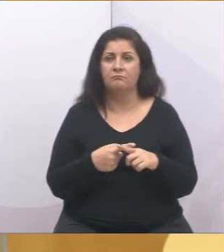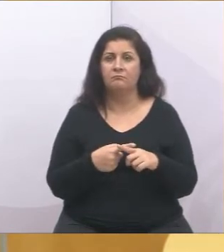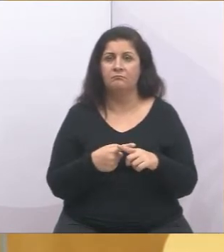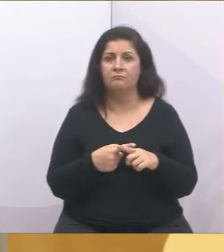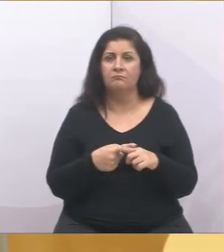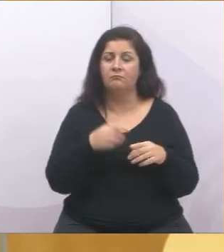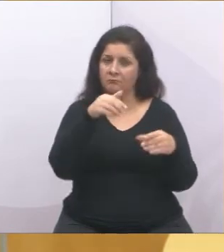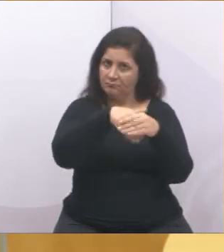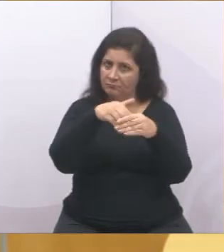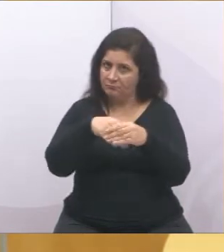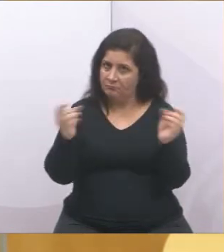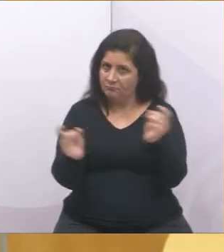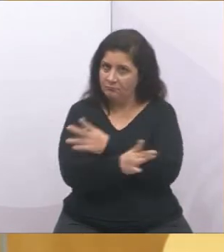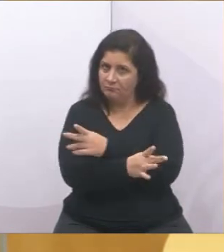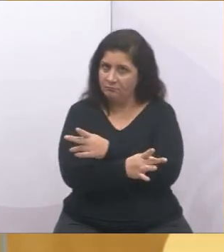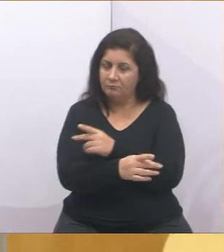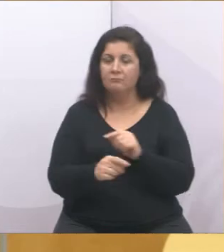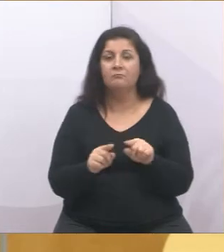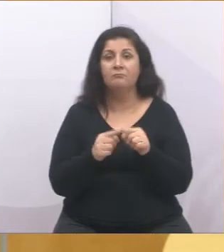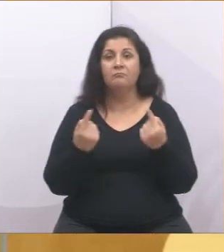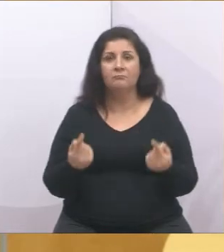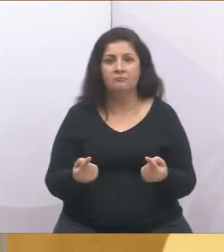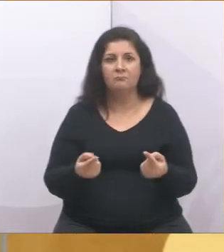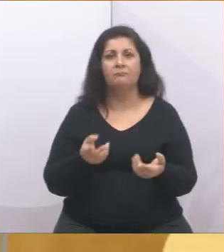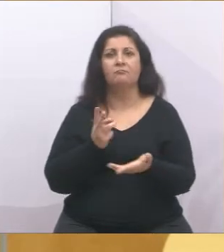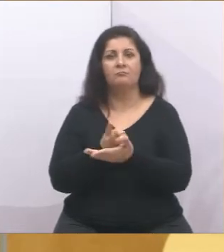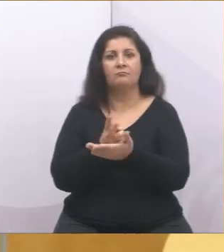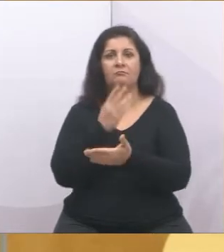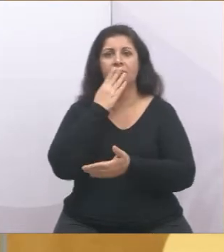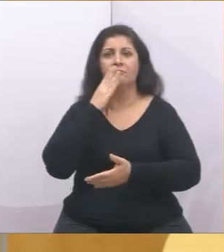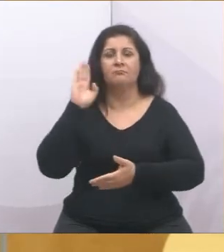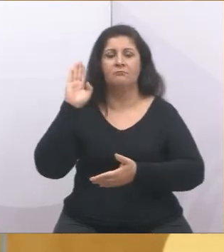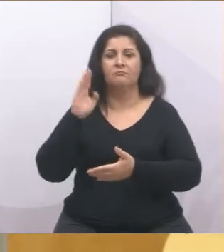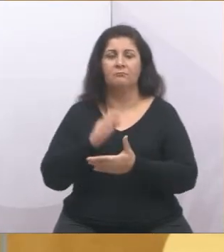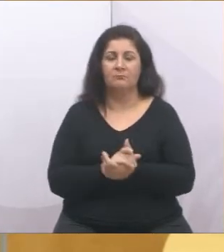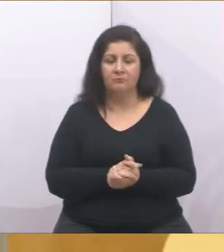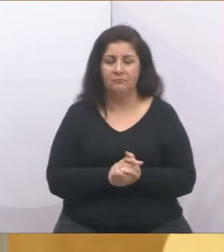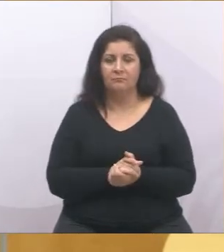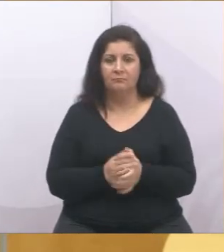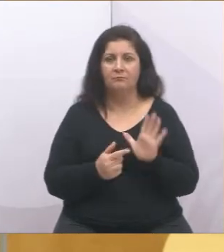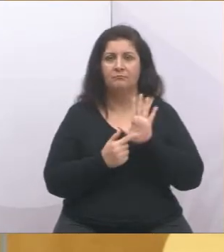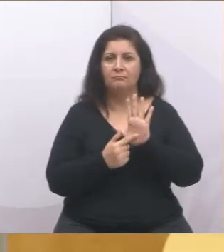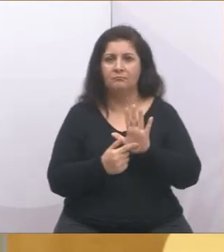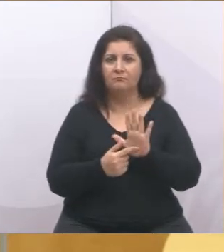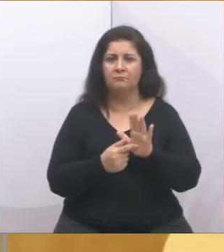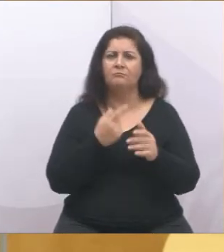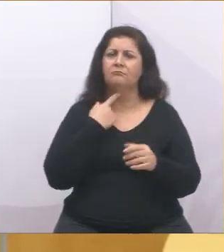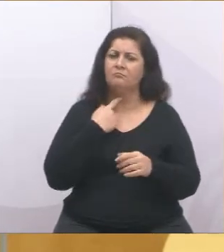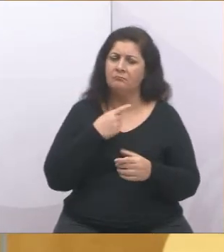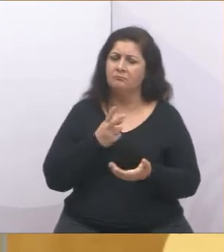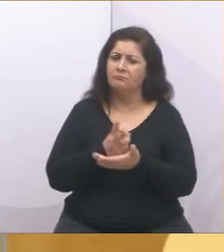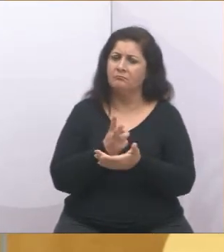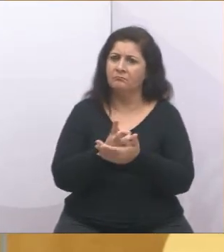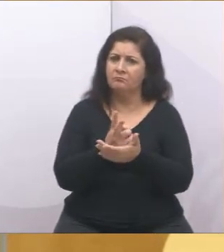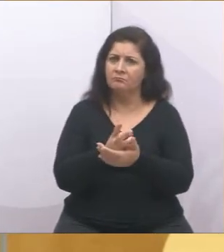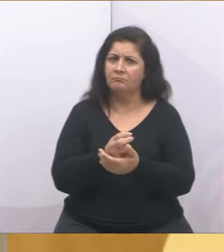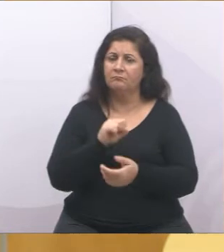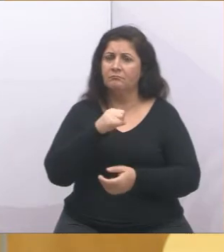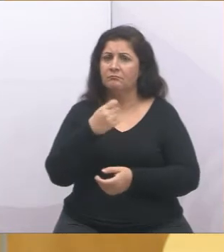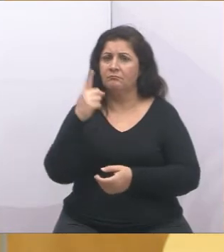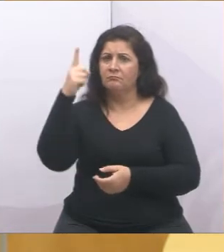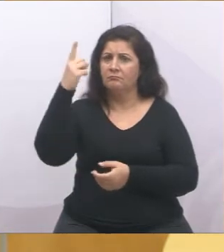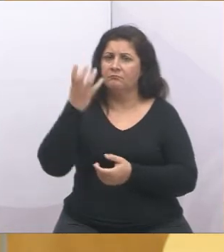a eleição acabou, de 2020, mas a campanha não, ela continua. Então, eles demonstraram aí um grande interesse de continuar com a gente. Se Deus quiser, a